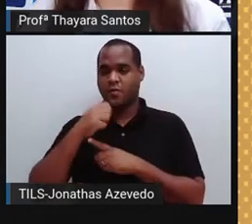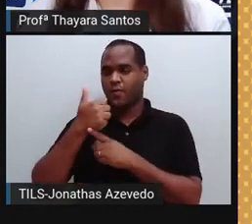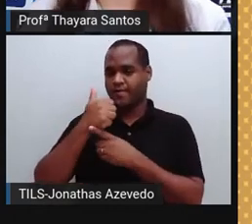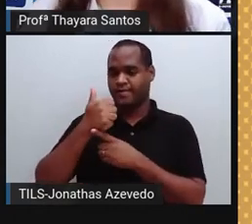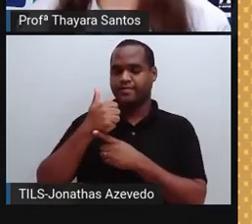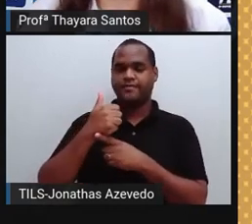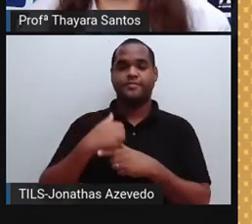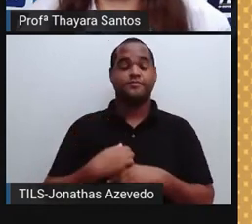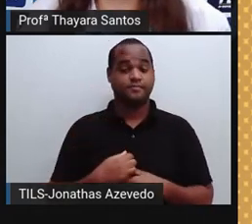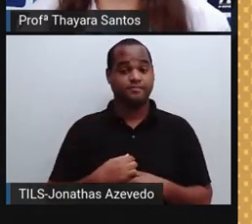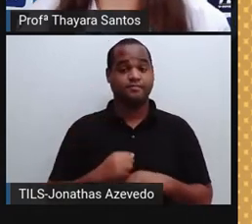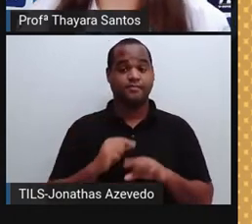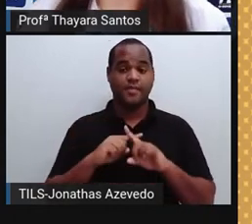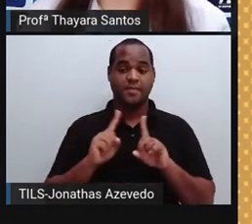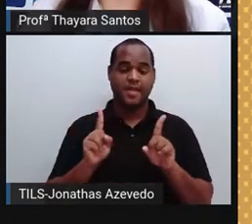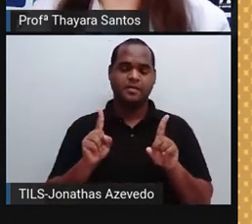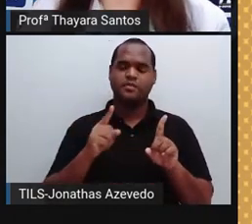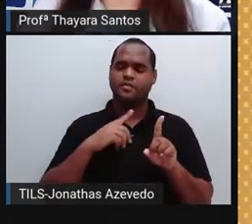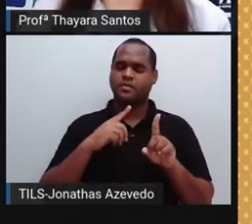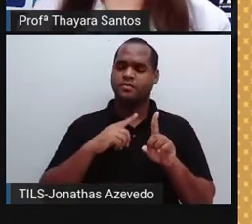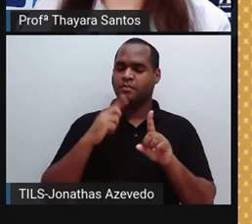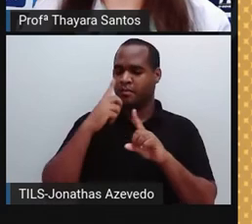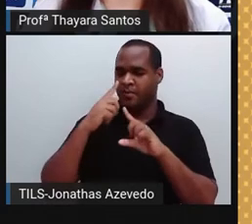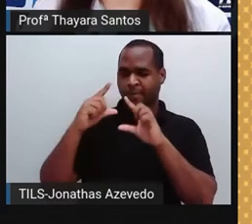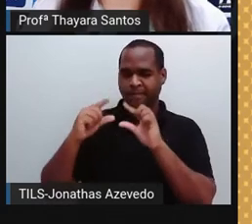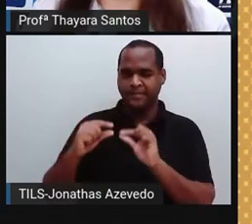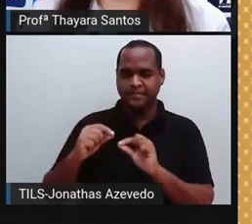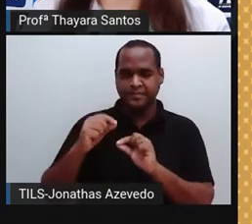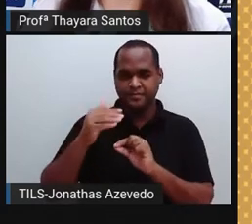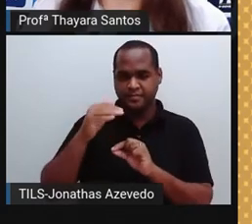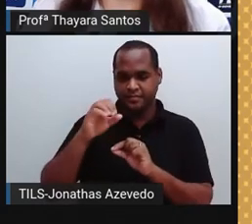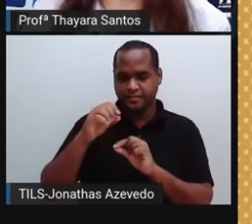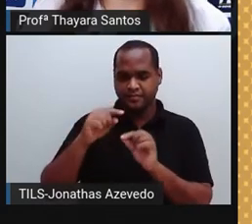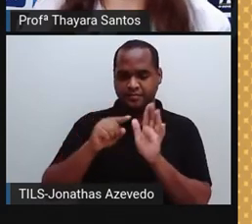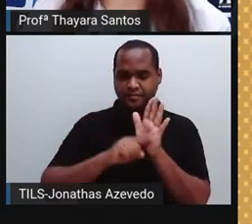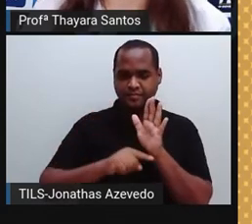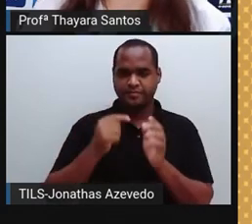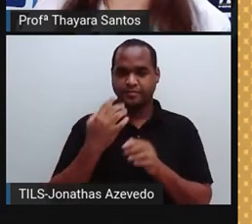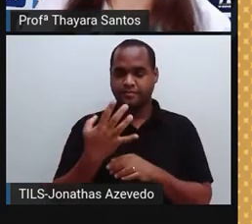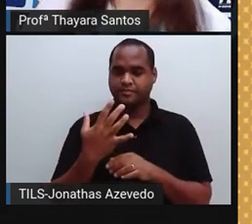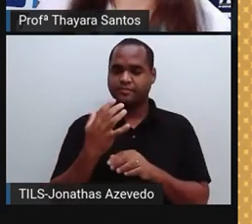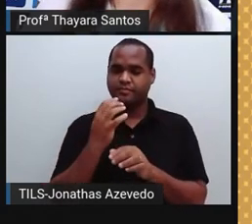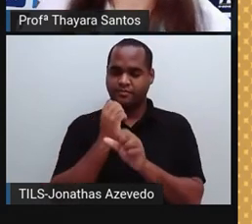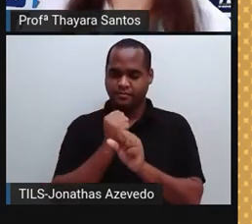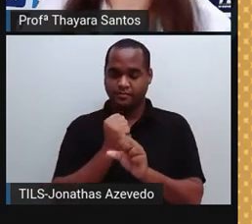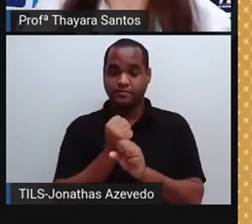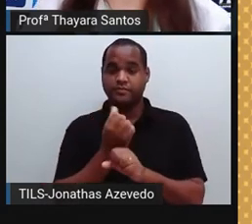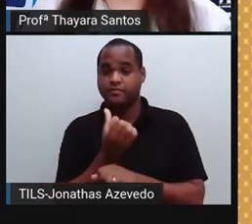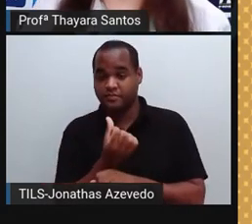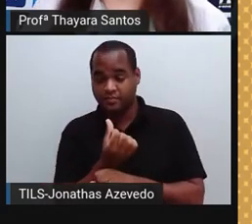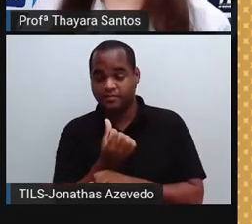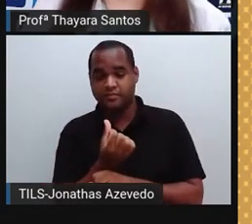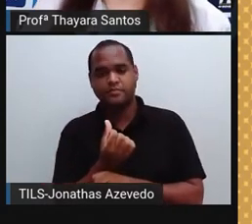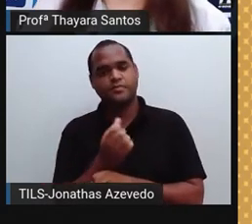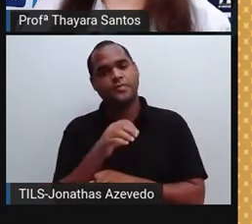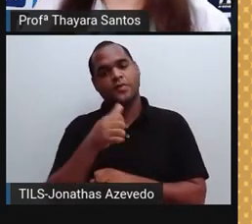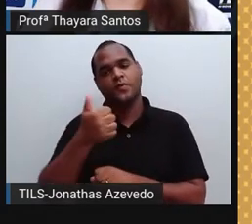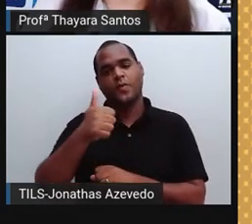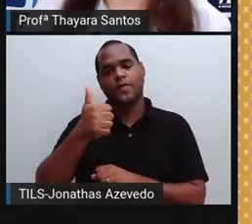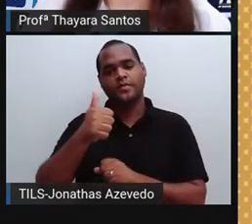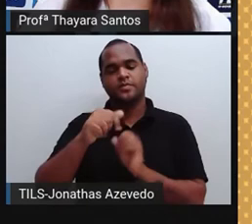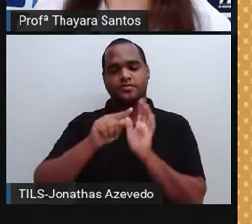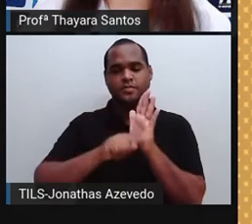11. Porém, quando a gente diminui 10 menos 4, vai dar 6, é o número de nêutrons. E quando a gente